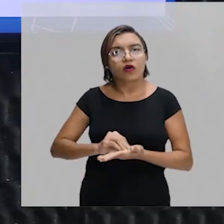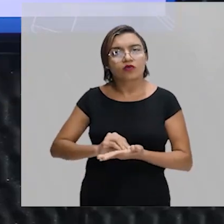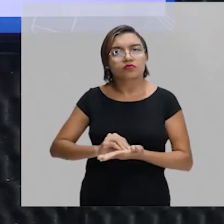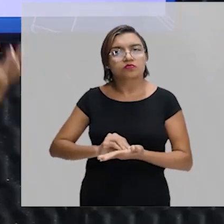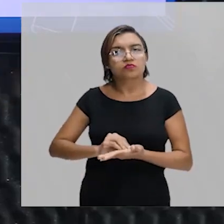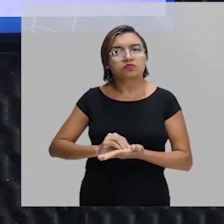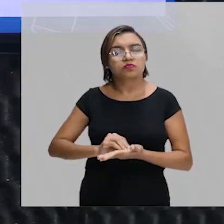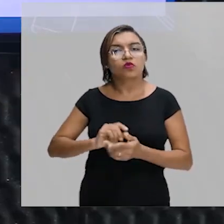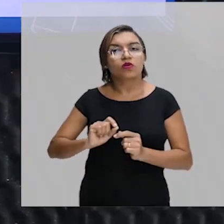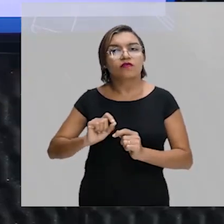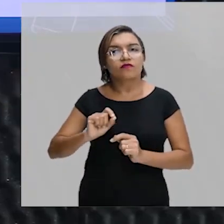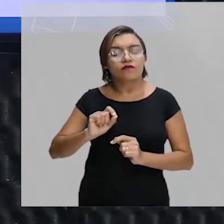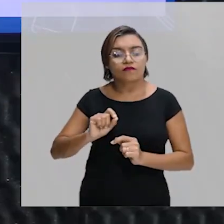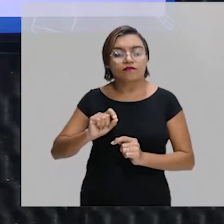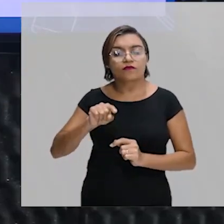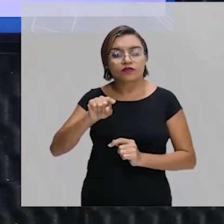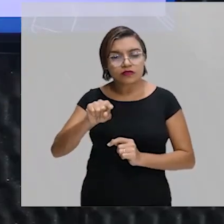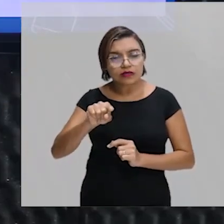você. Para te.